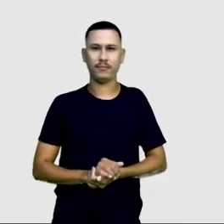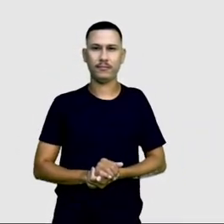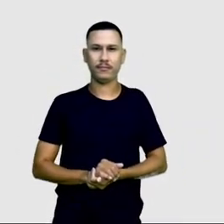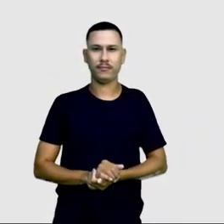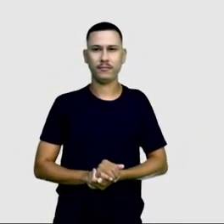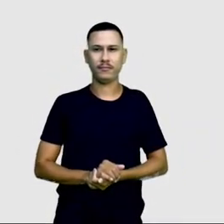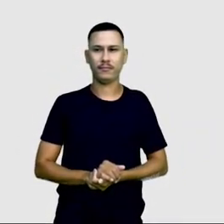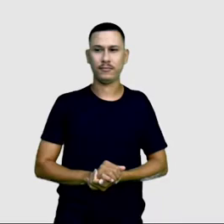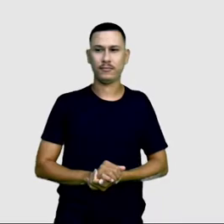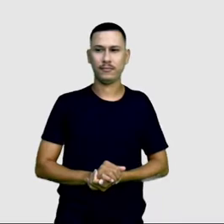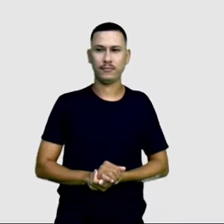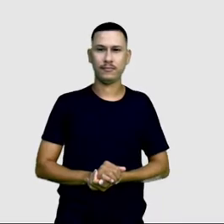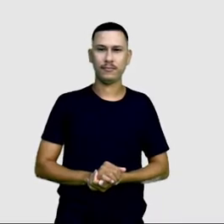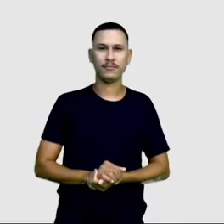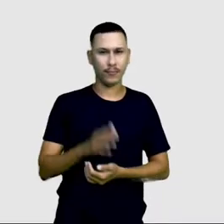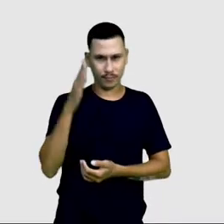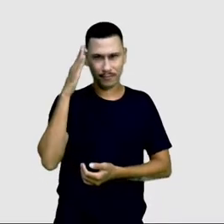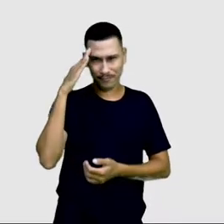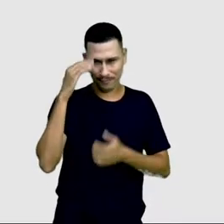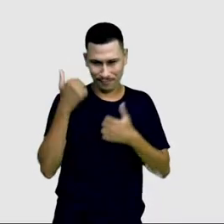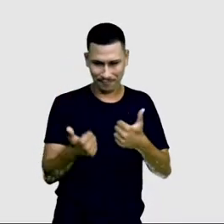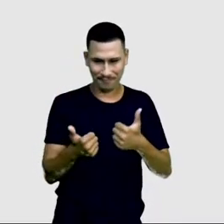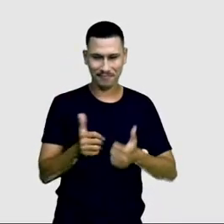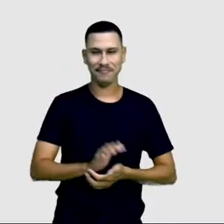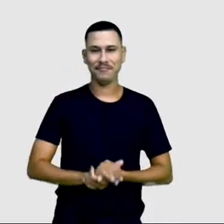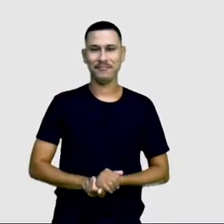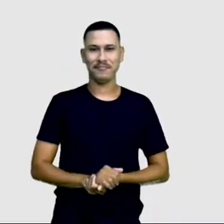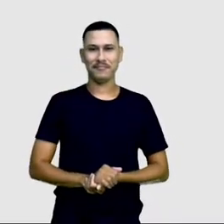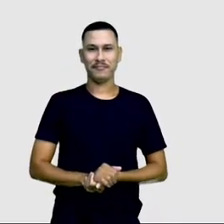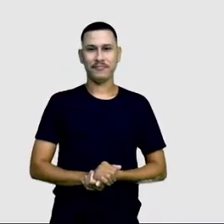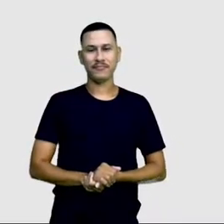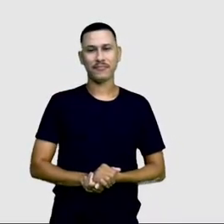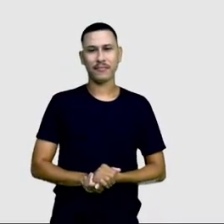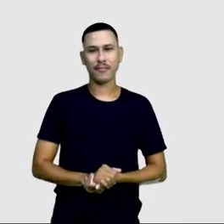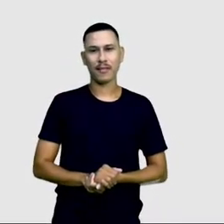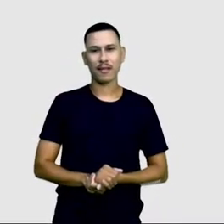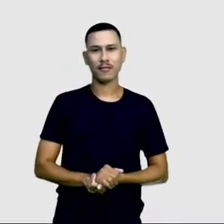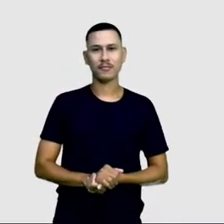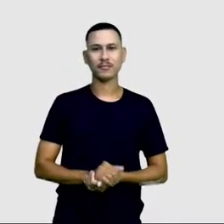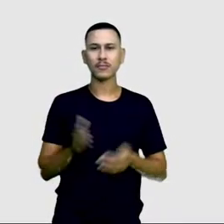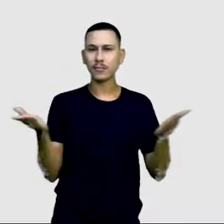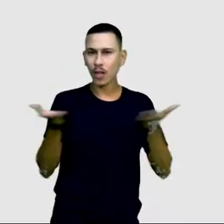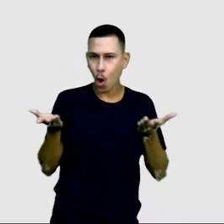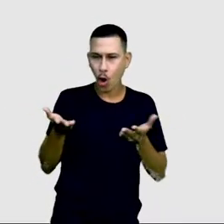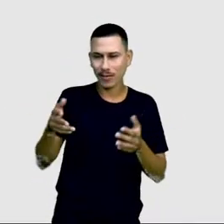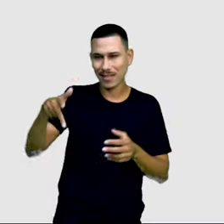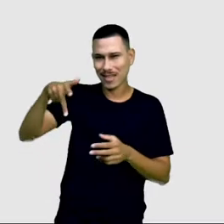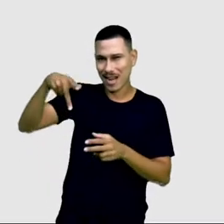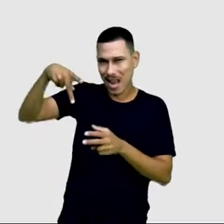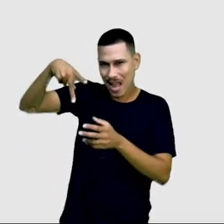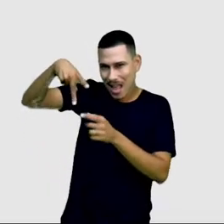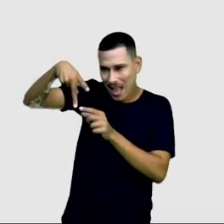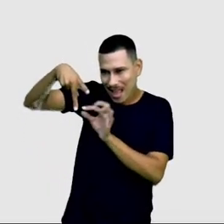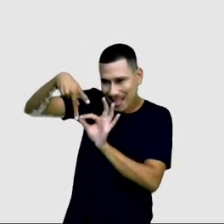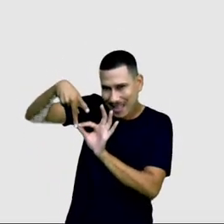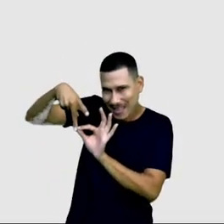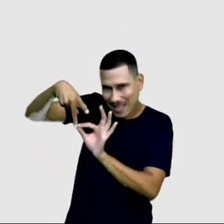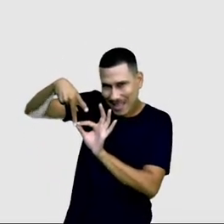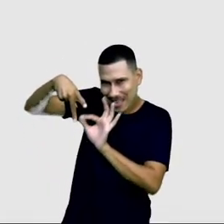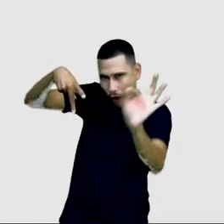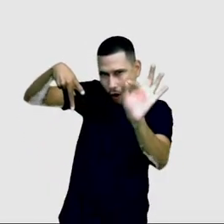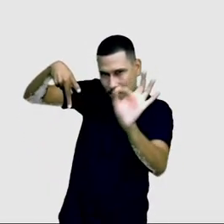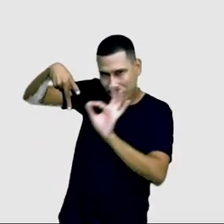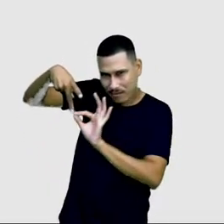dele. Fixou? Pronto. A partir daí, toda a distância que existe do centro